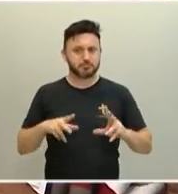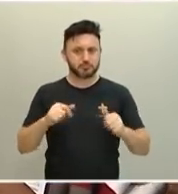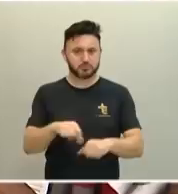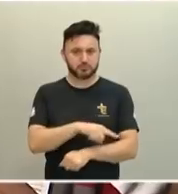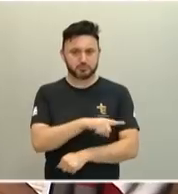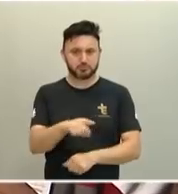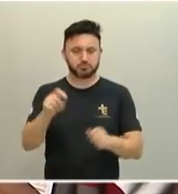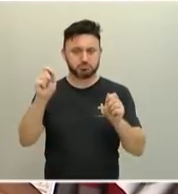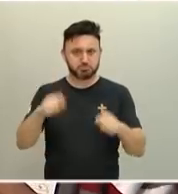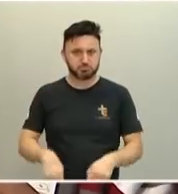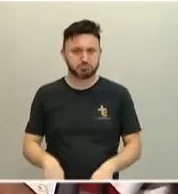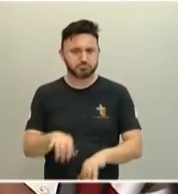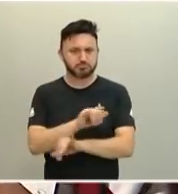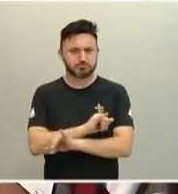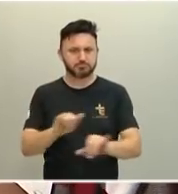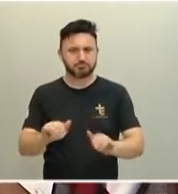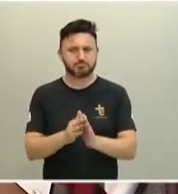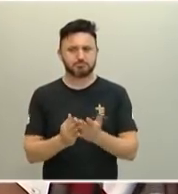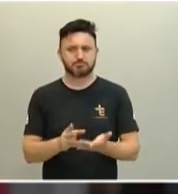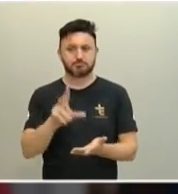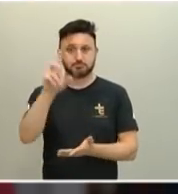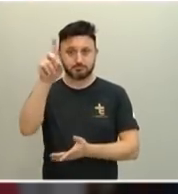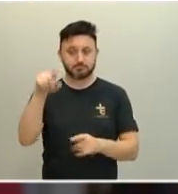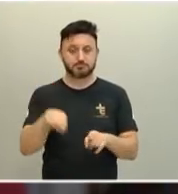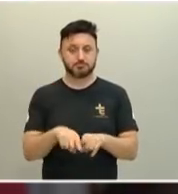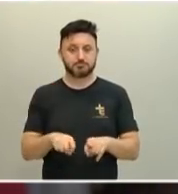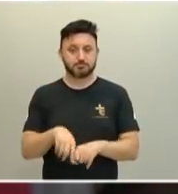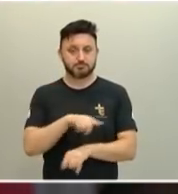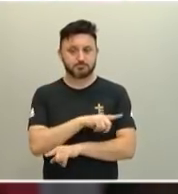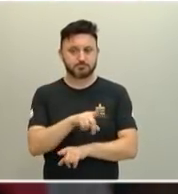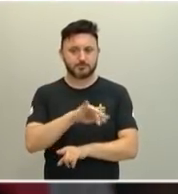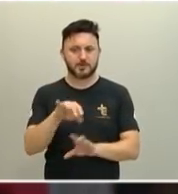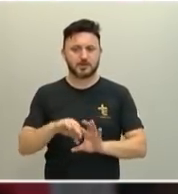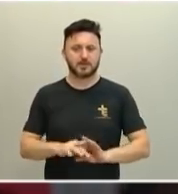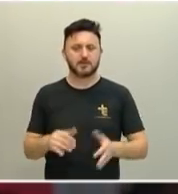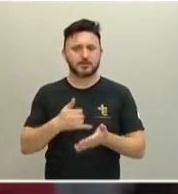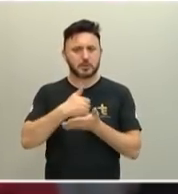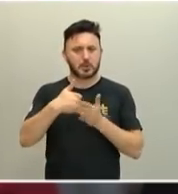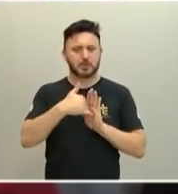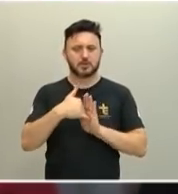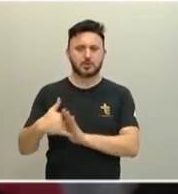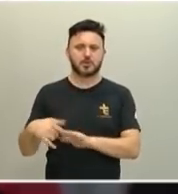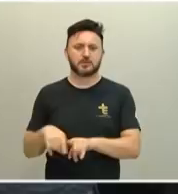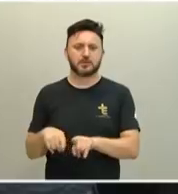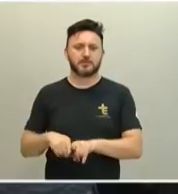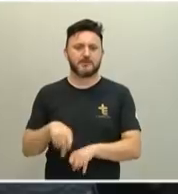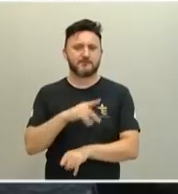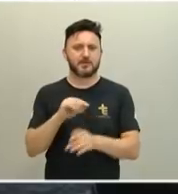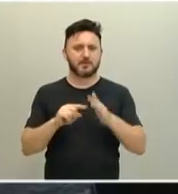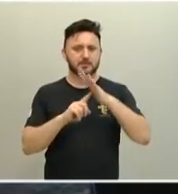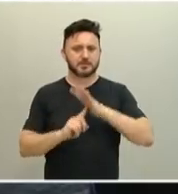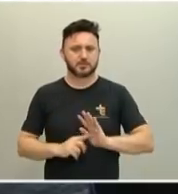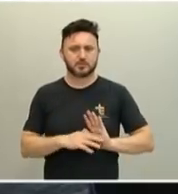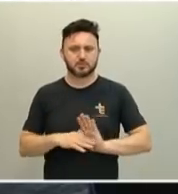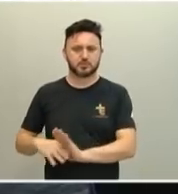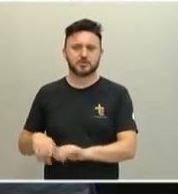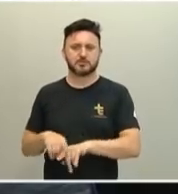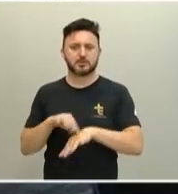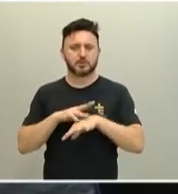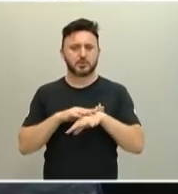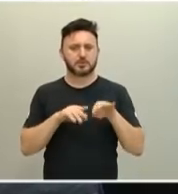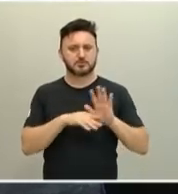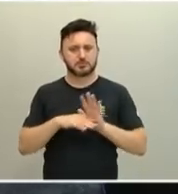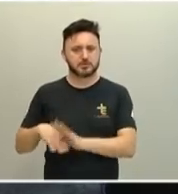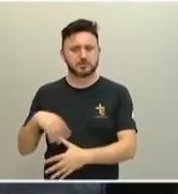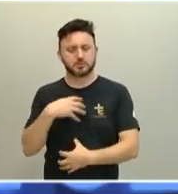libertos. Profere uma palavra agora para o seu filho. Você vai ser livre das drogas. Você vai ser livre da tua depressão. Você vai ser livre do teu